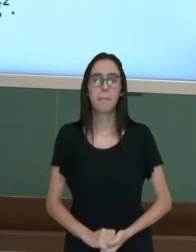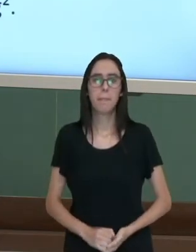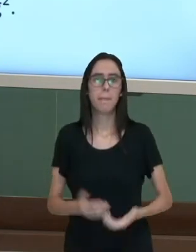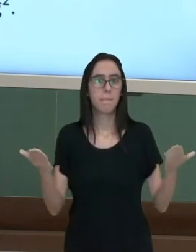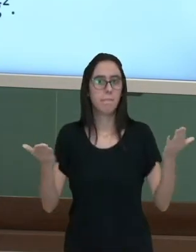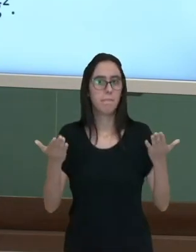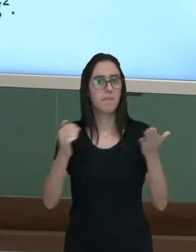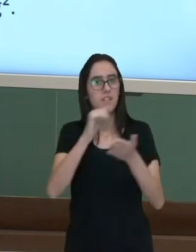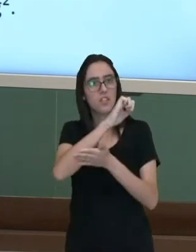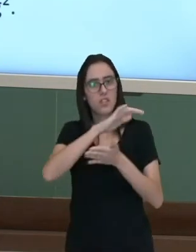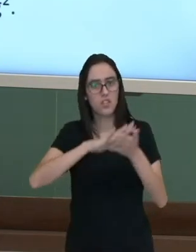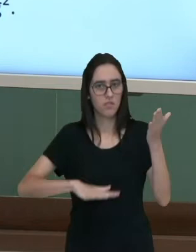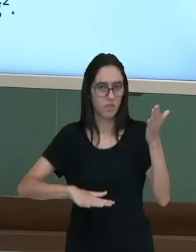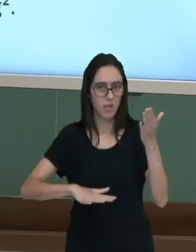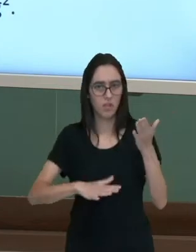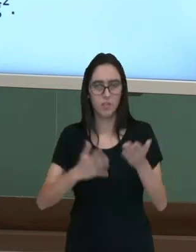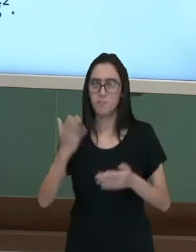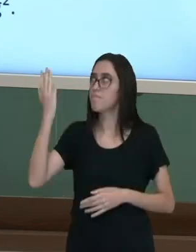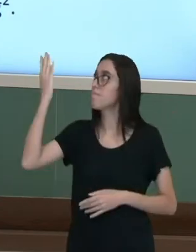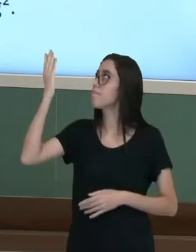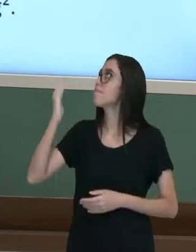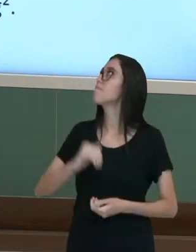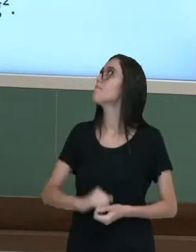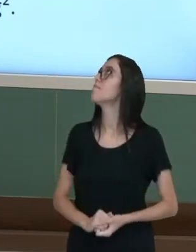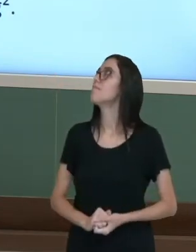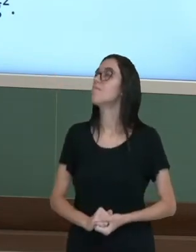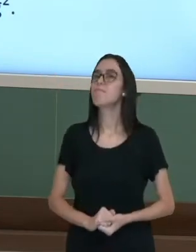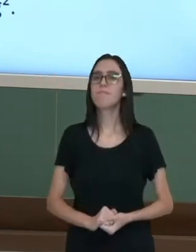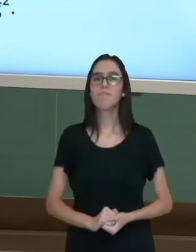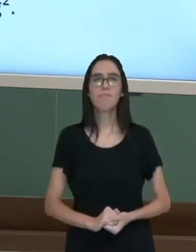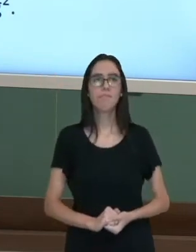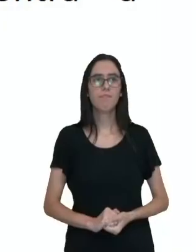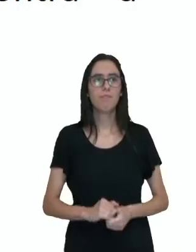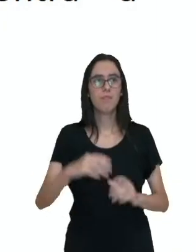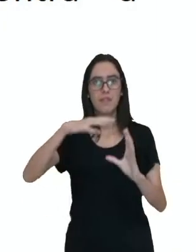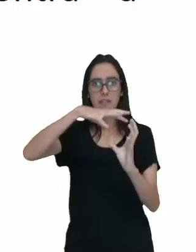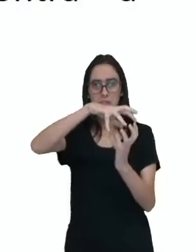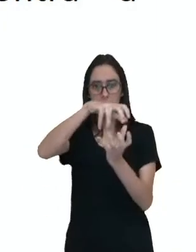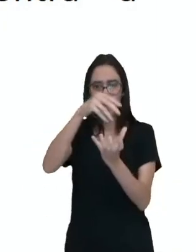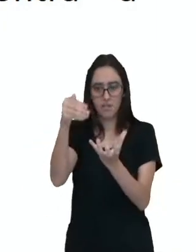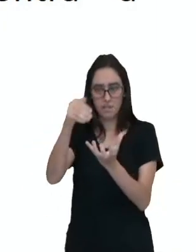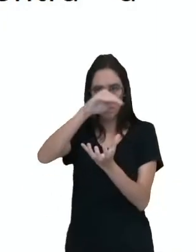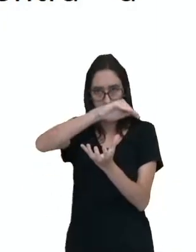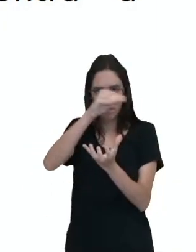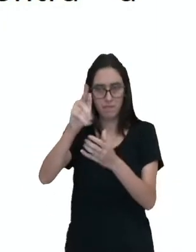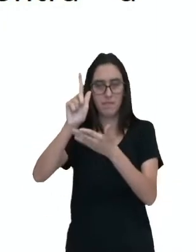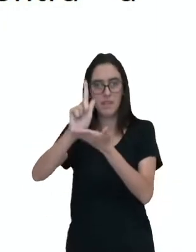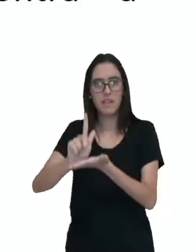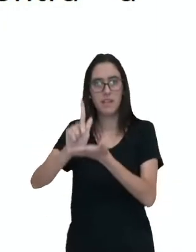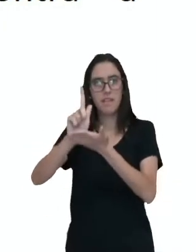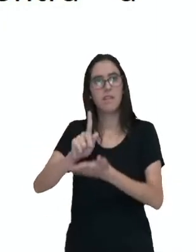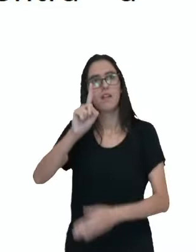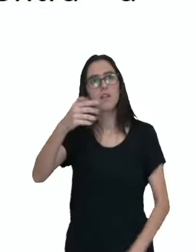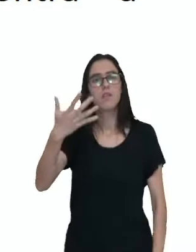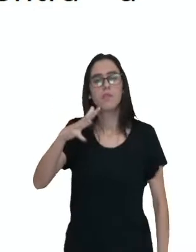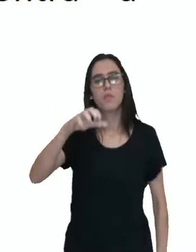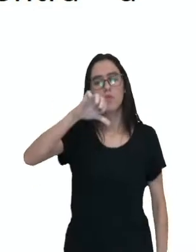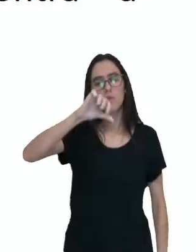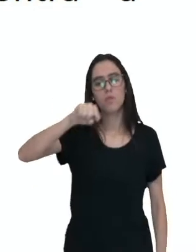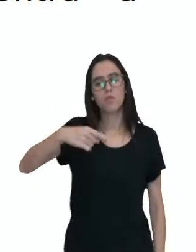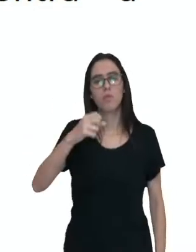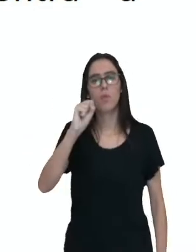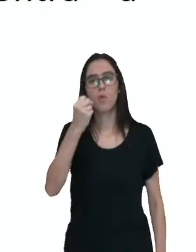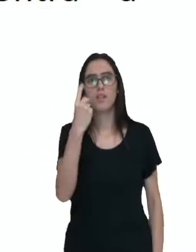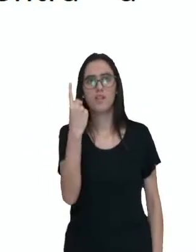Vamos lá, então, eu vou propor para vocês uma atividade. Na superfície da Terra, a aceleração da gravidade é aproximadamente de